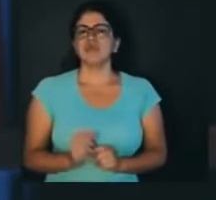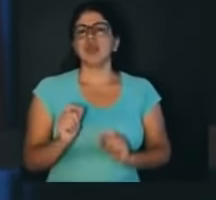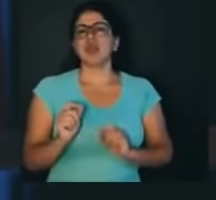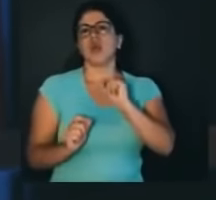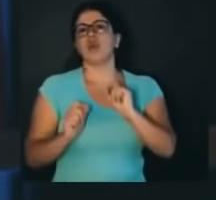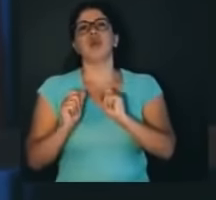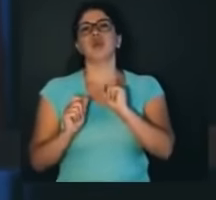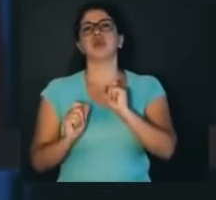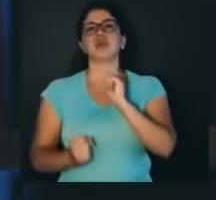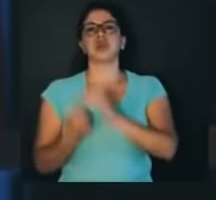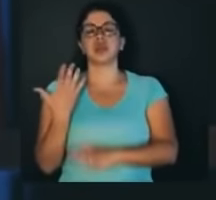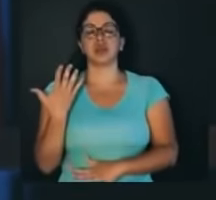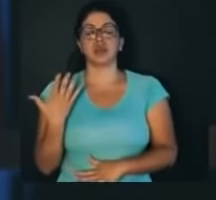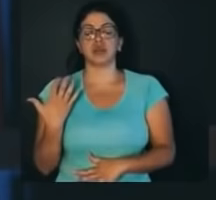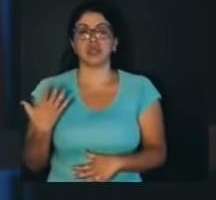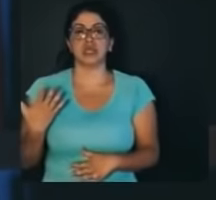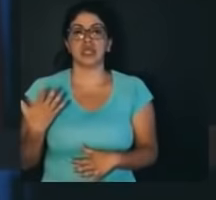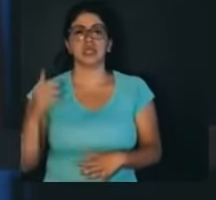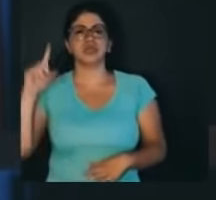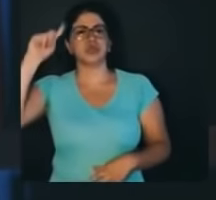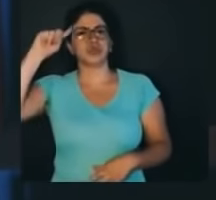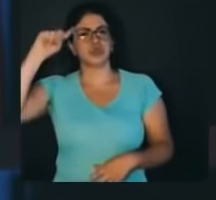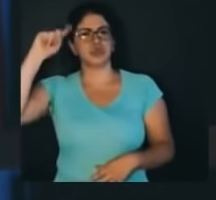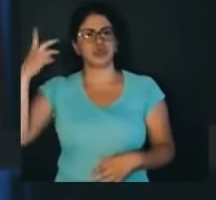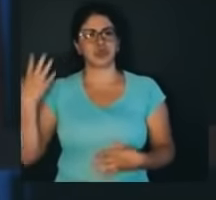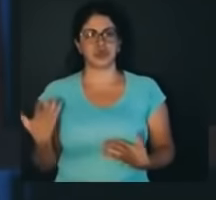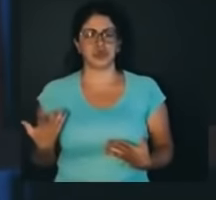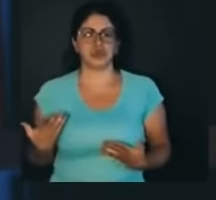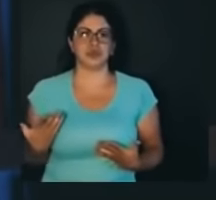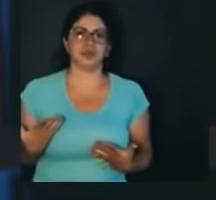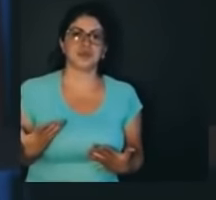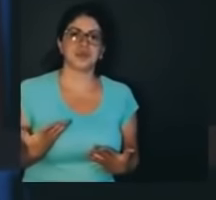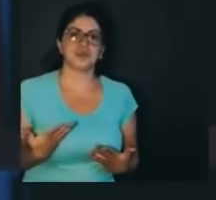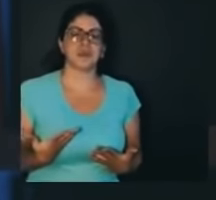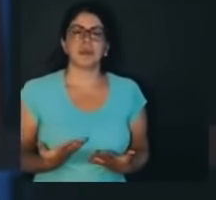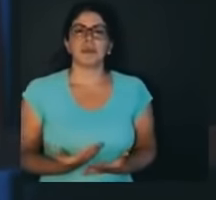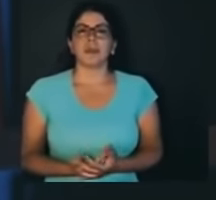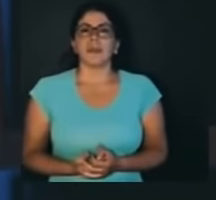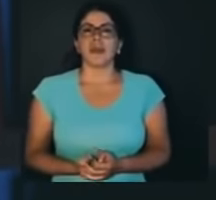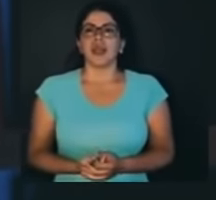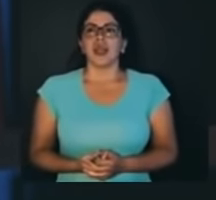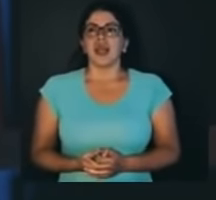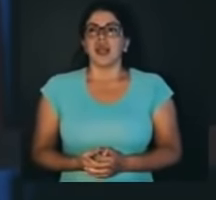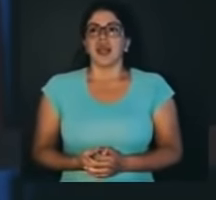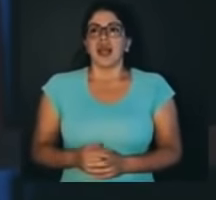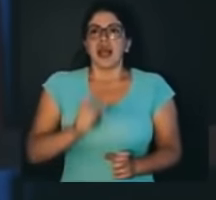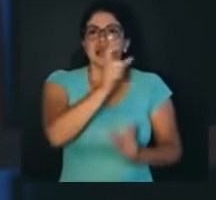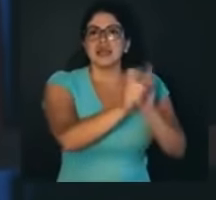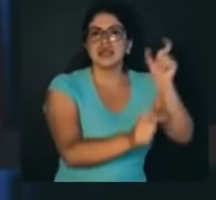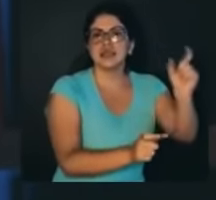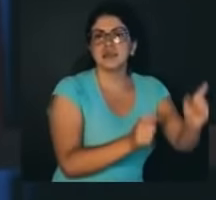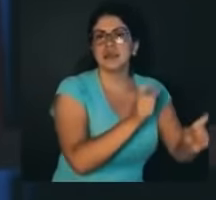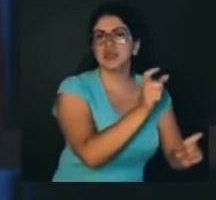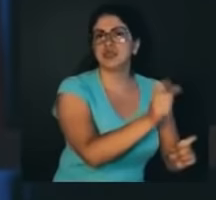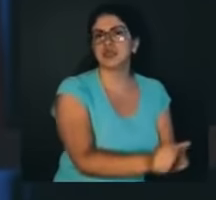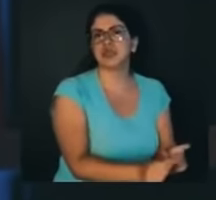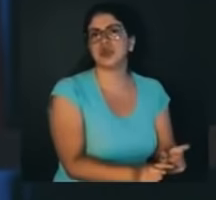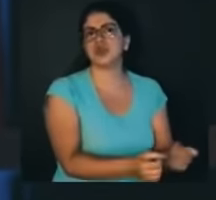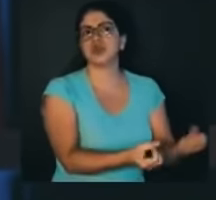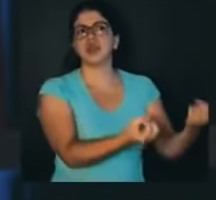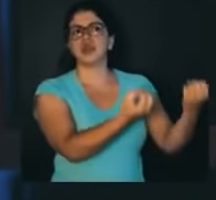do coração das pessoas que falam para nós. E nós podemos depositar essas coisas no nosso